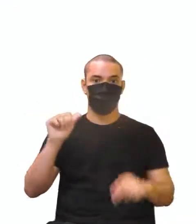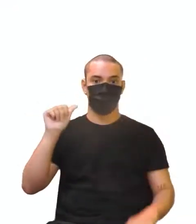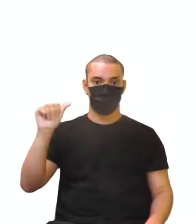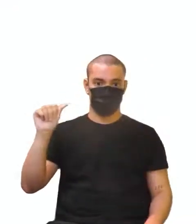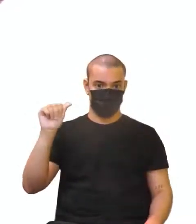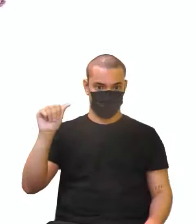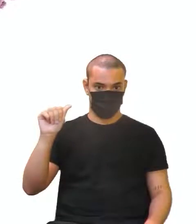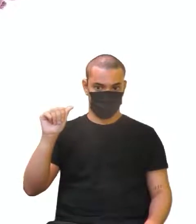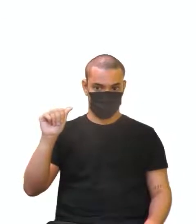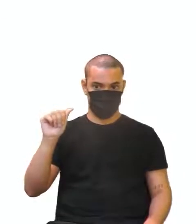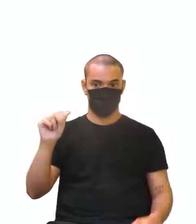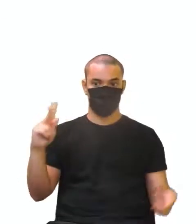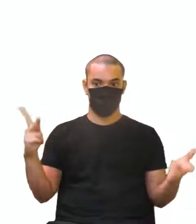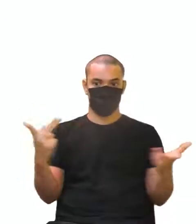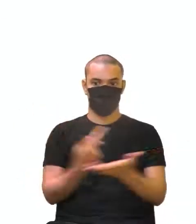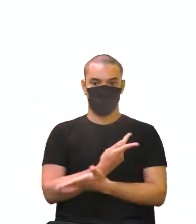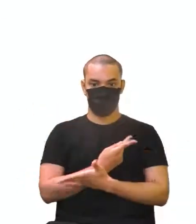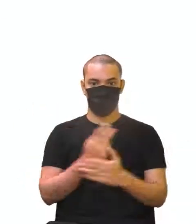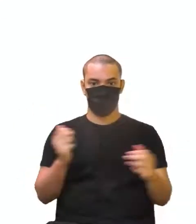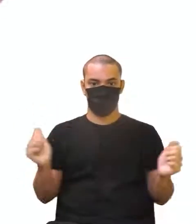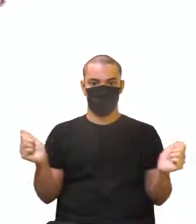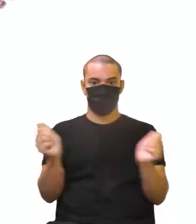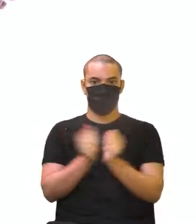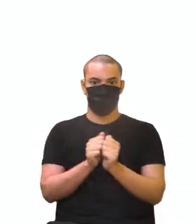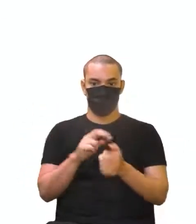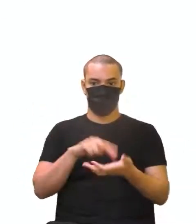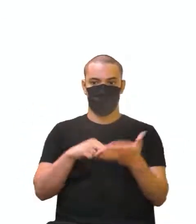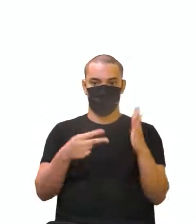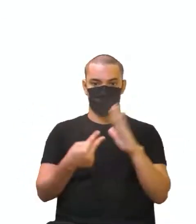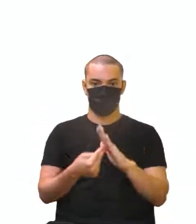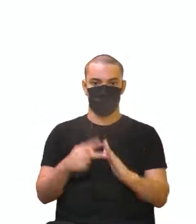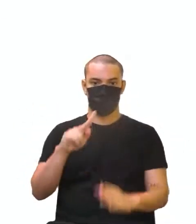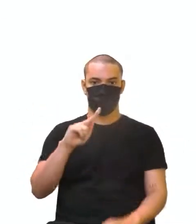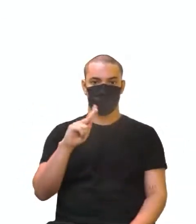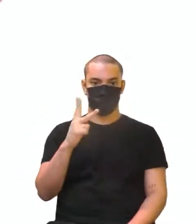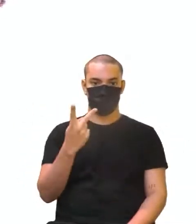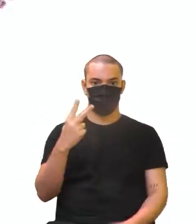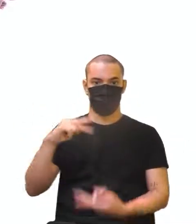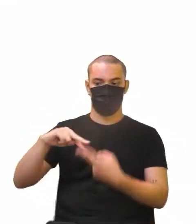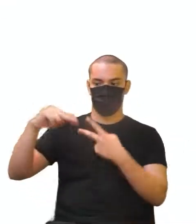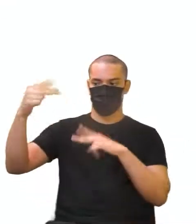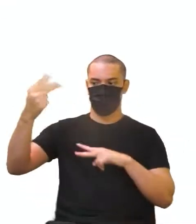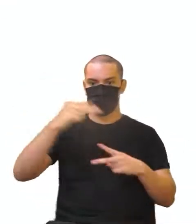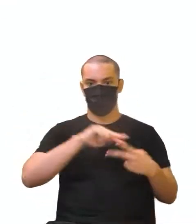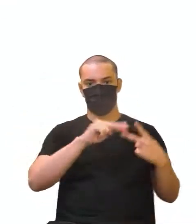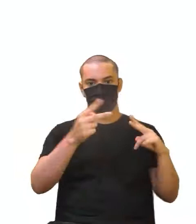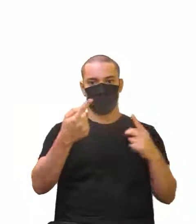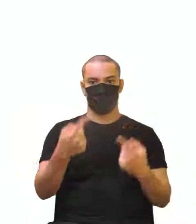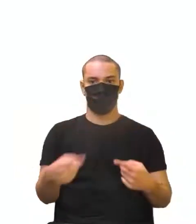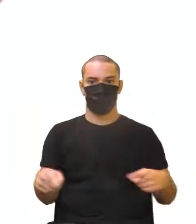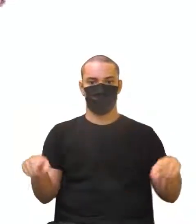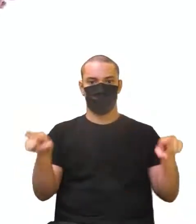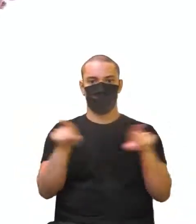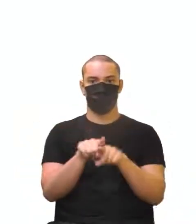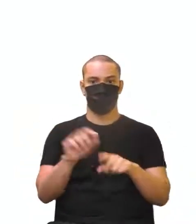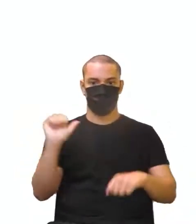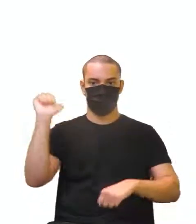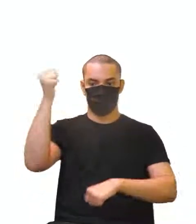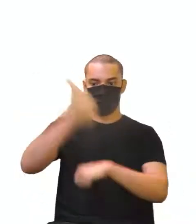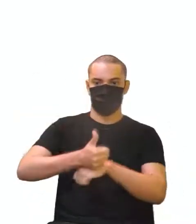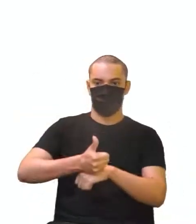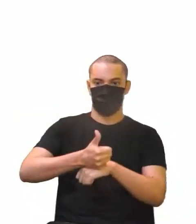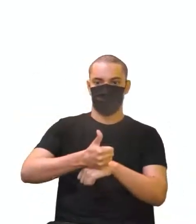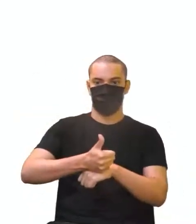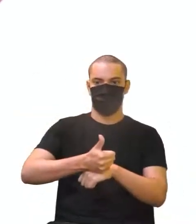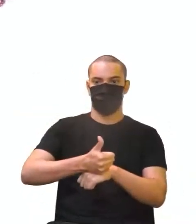heterozigoto formou, né, um indivíduo homozigoto dominante. Agora, vamos dizer, aí circula